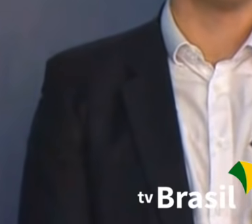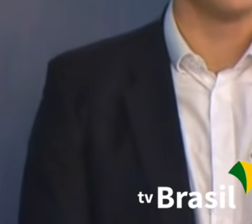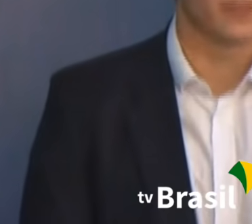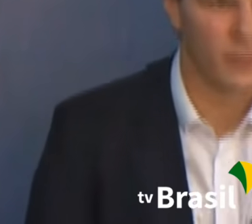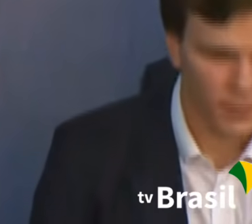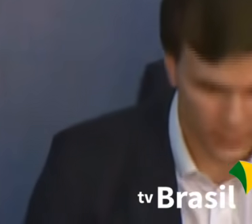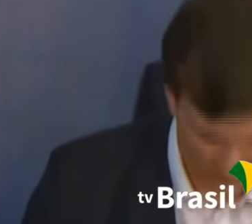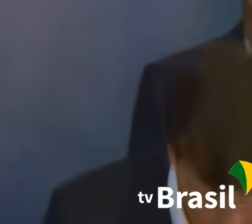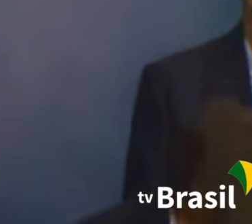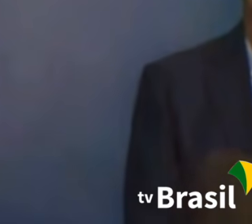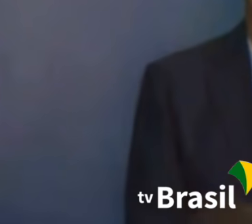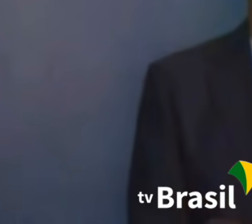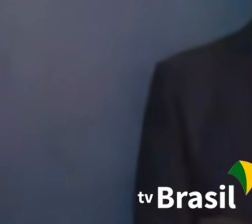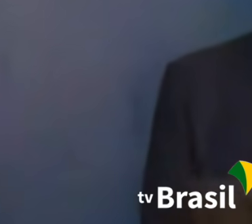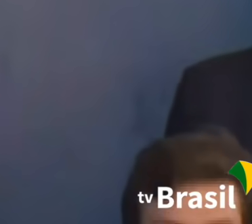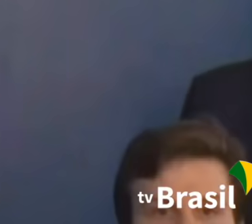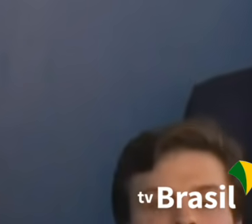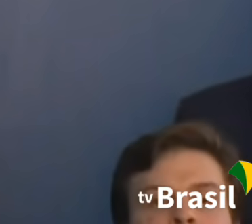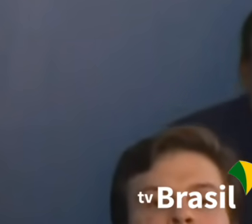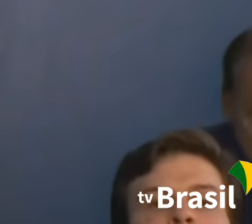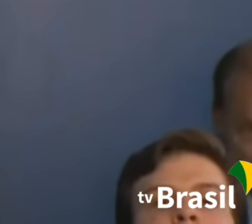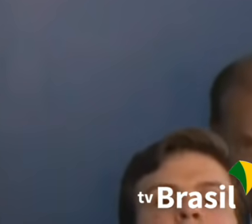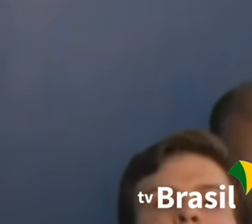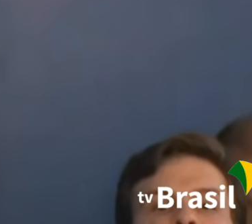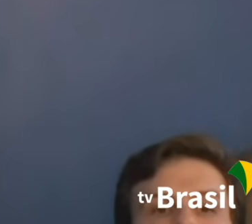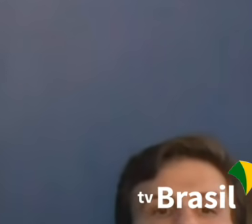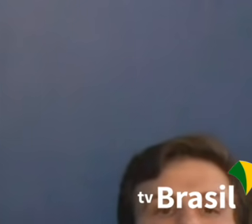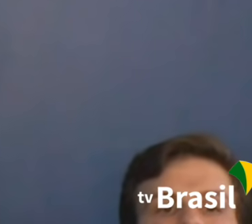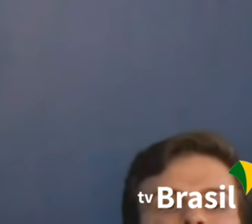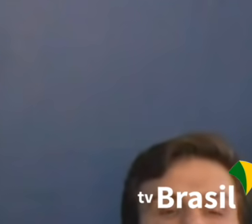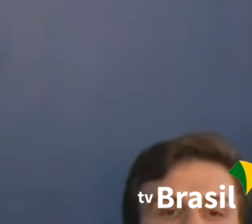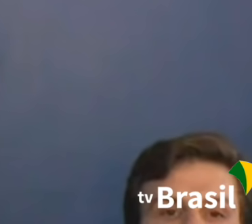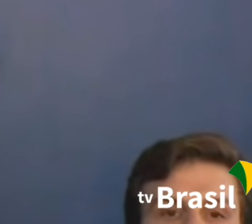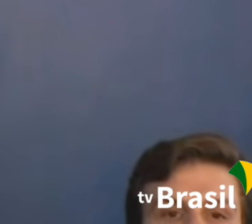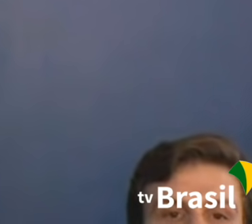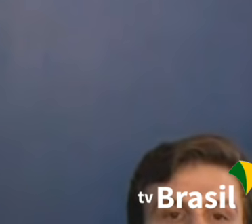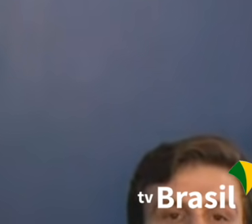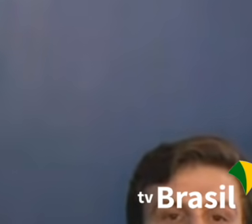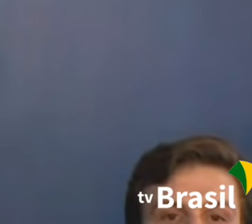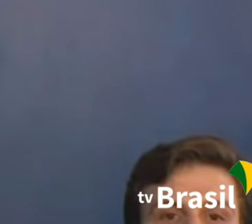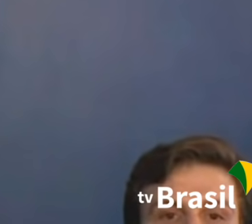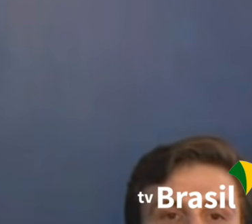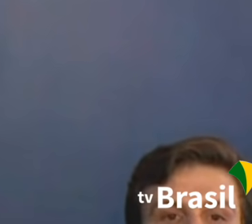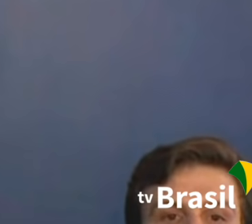Não há recompensa maior do que estar entre amigos.